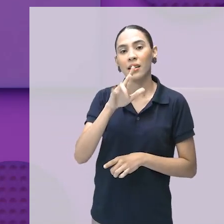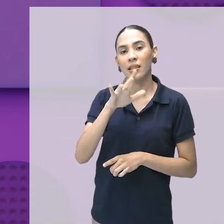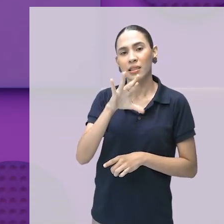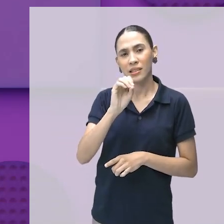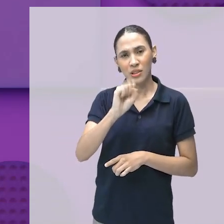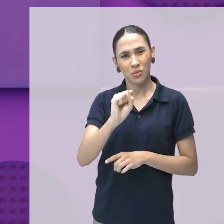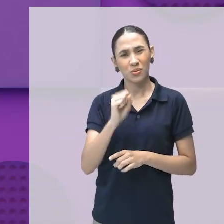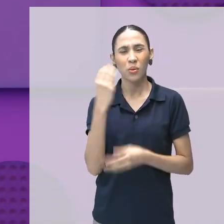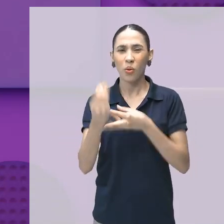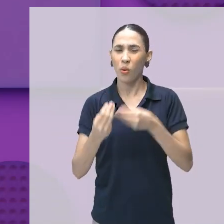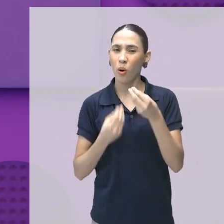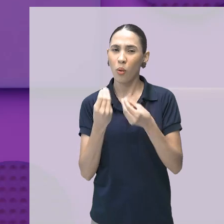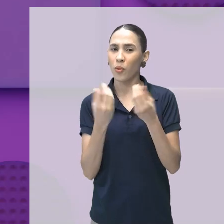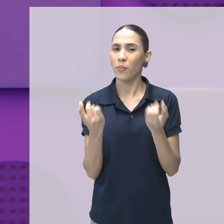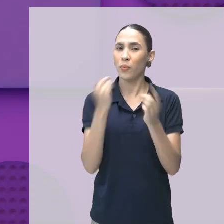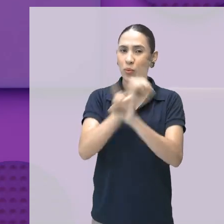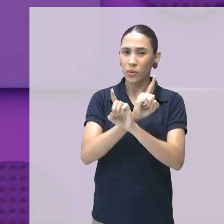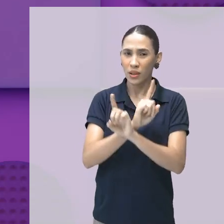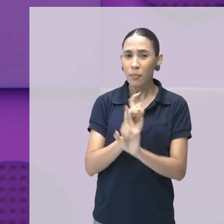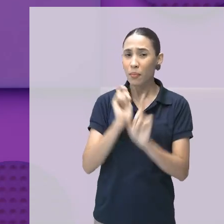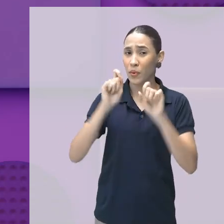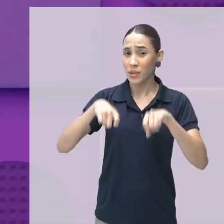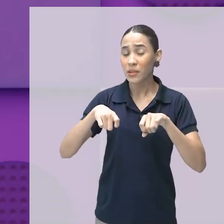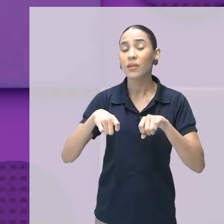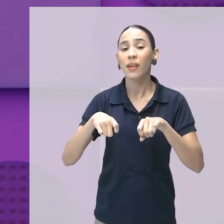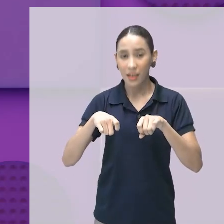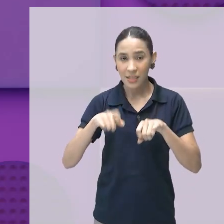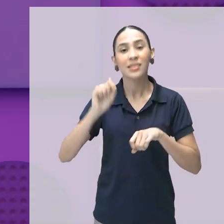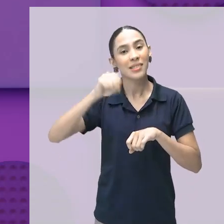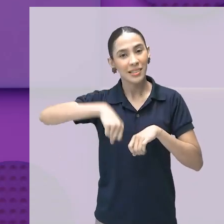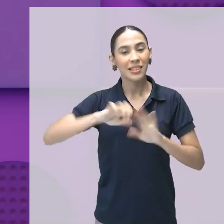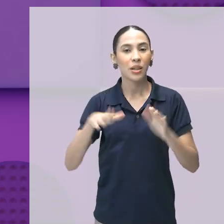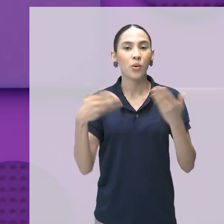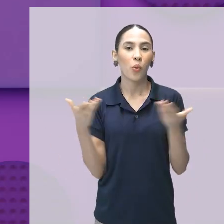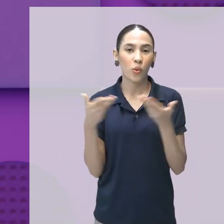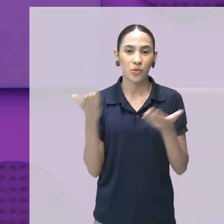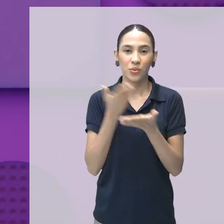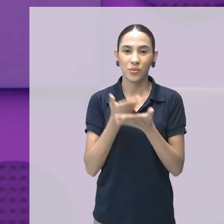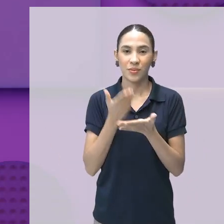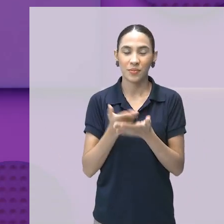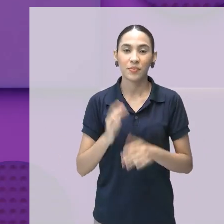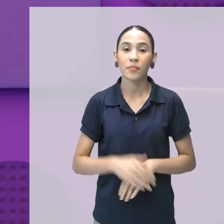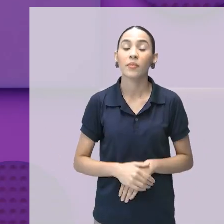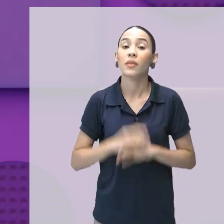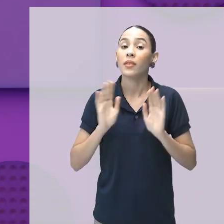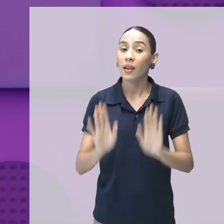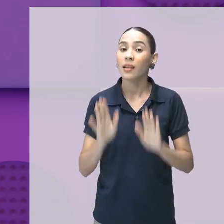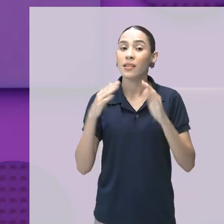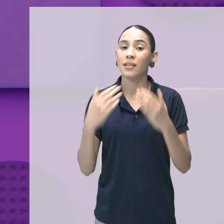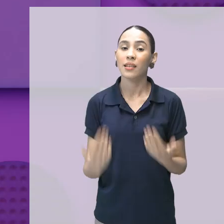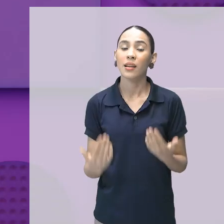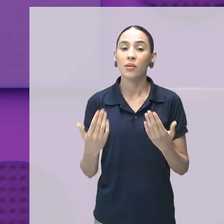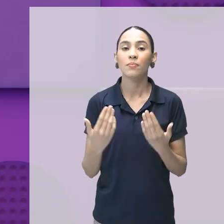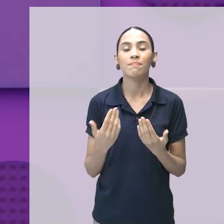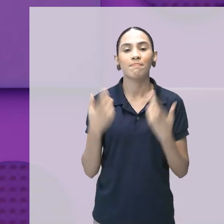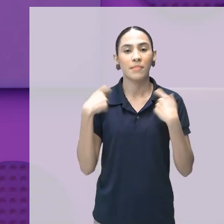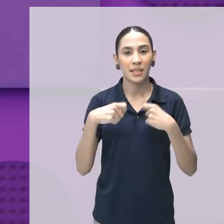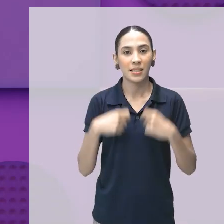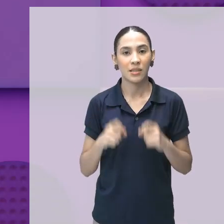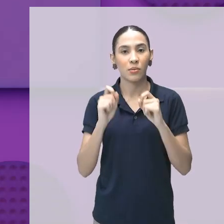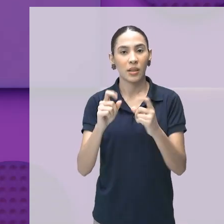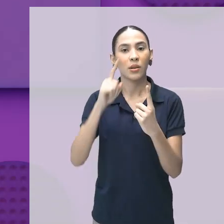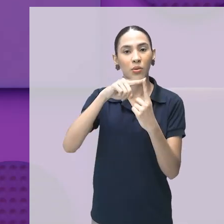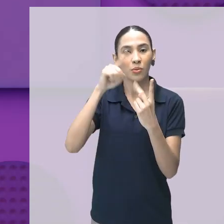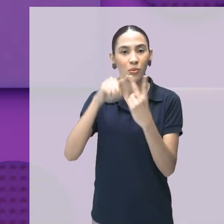faço essa conversão? É possível? É possível e nós vamos trabalhar ela agora. Então, para isso, nós vamos ter que ter